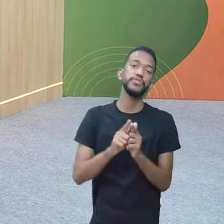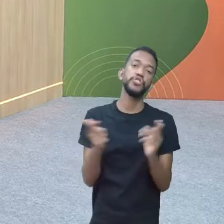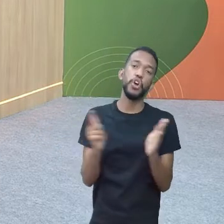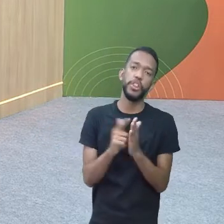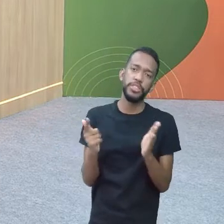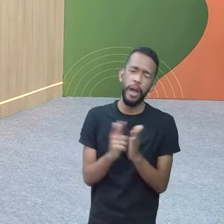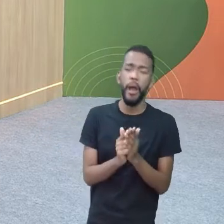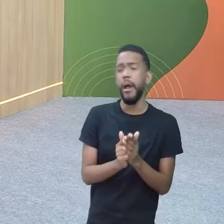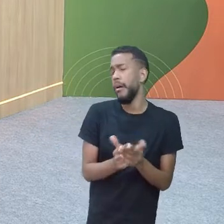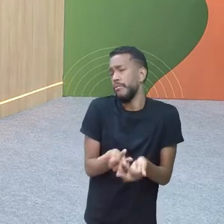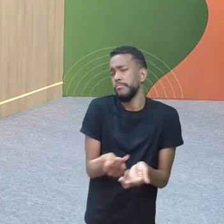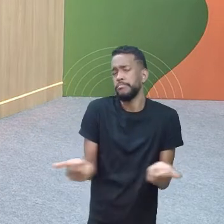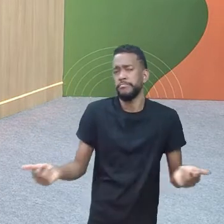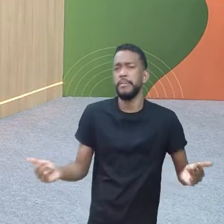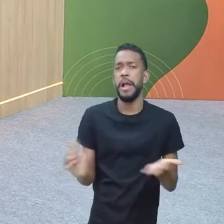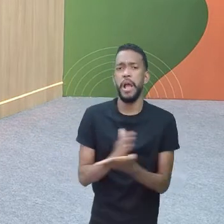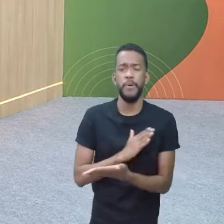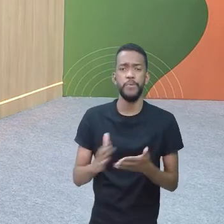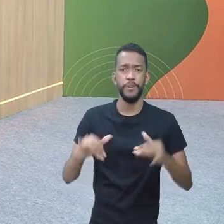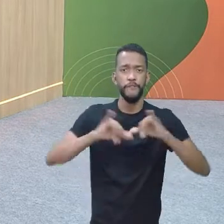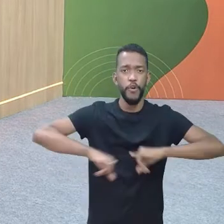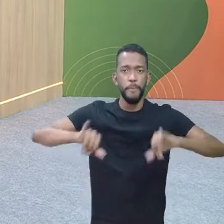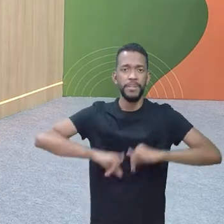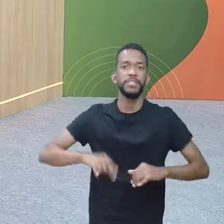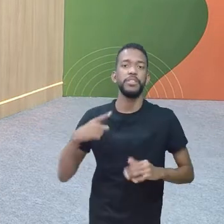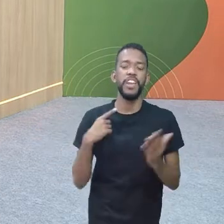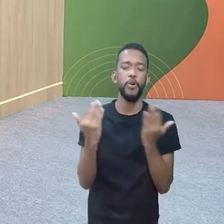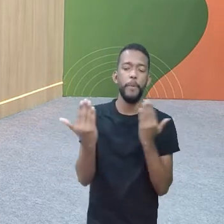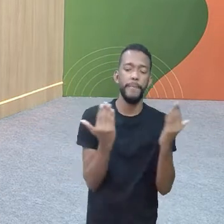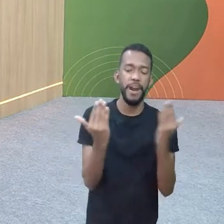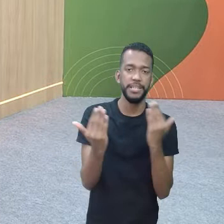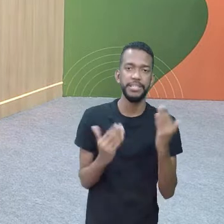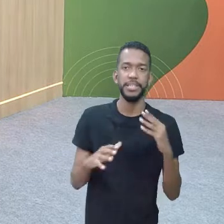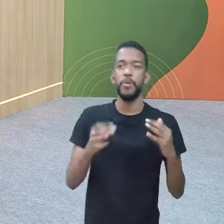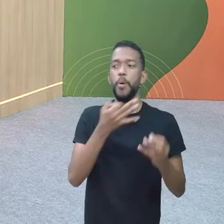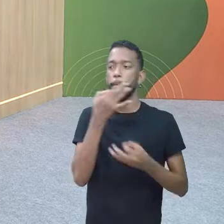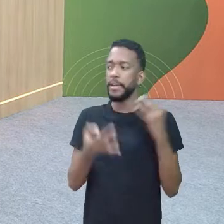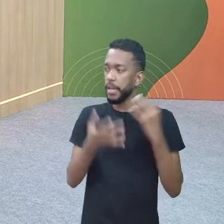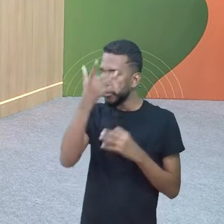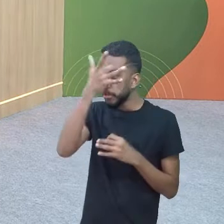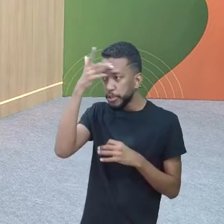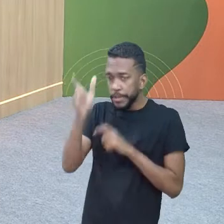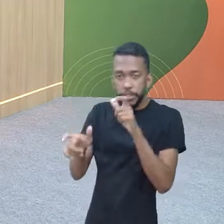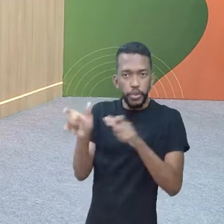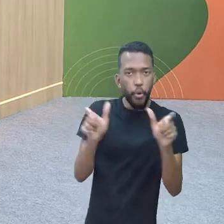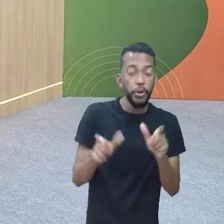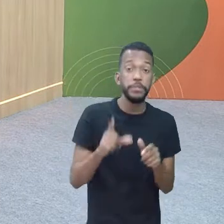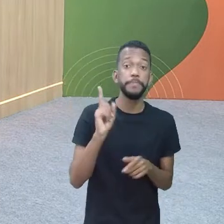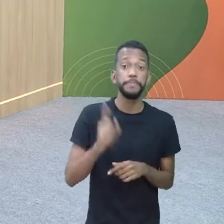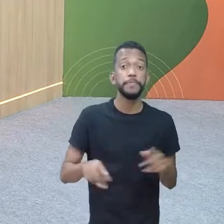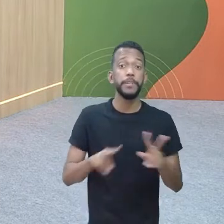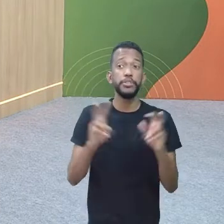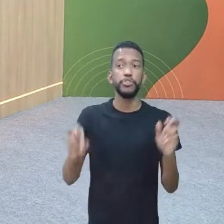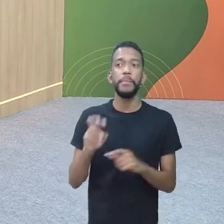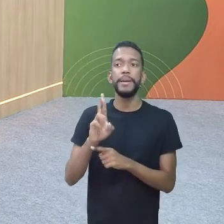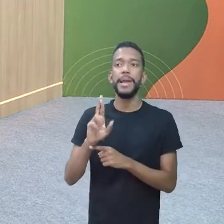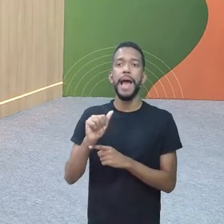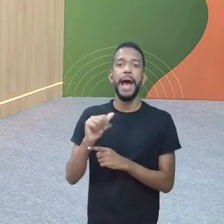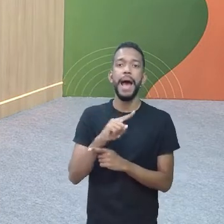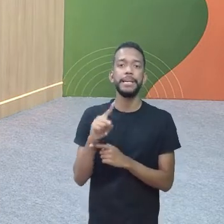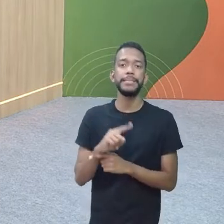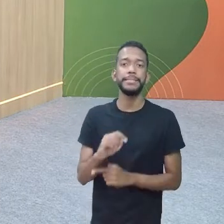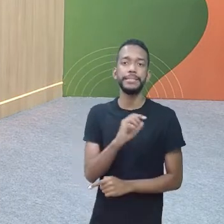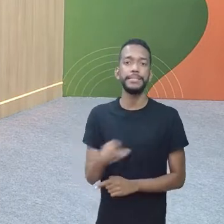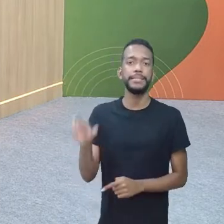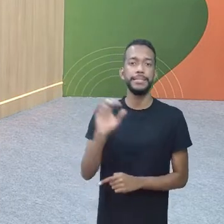de algumas informações que são necessárias às comparações entre as opiniões das pessoas, é a ideia da razão. Aqui a gente